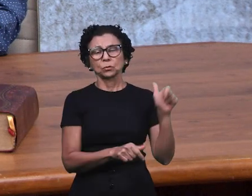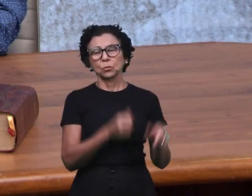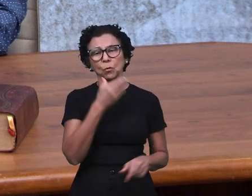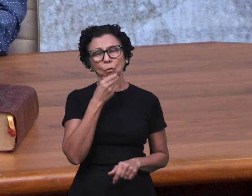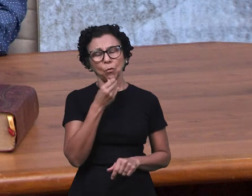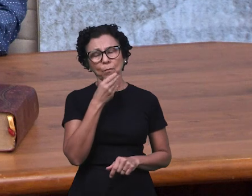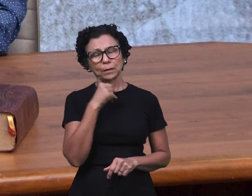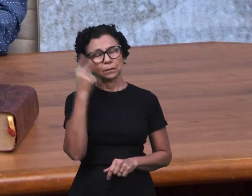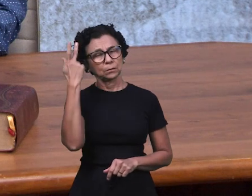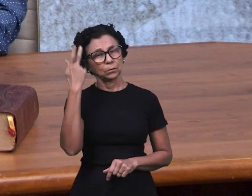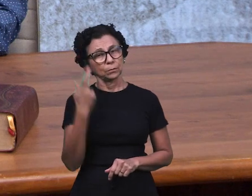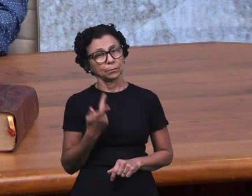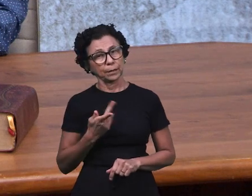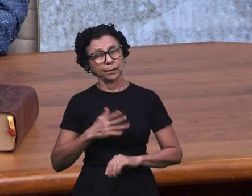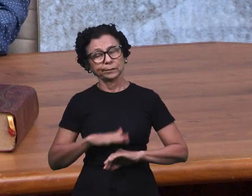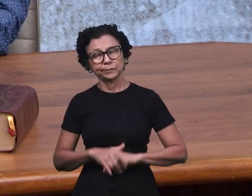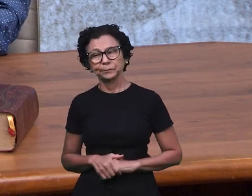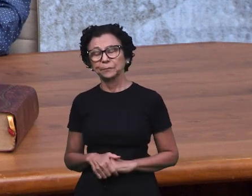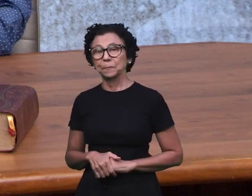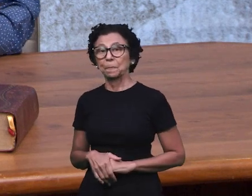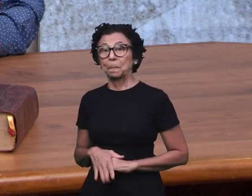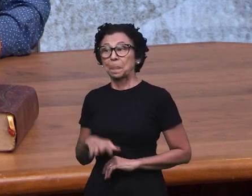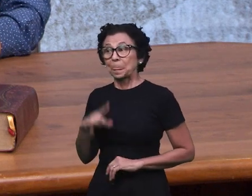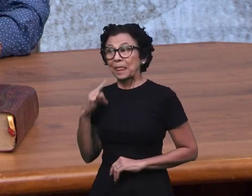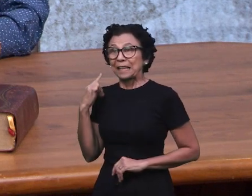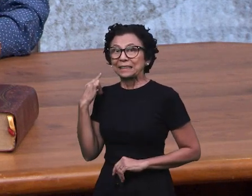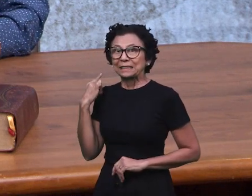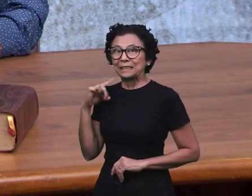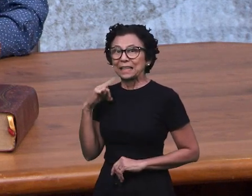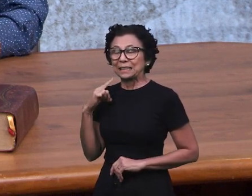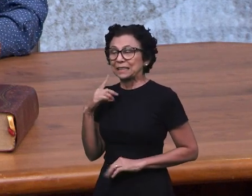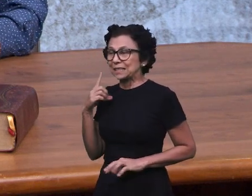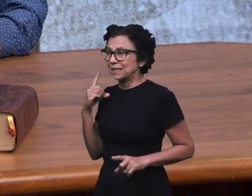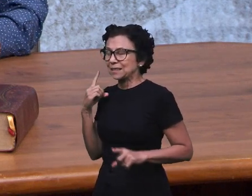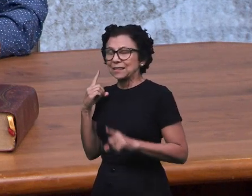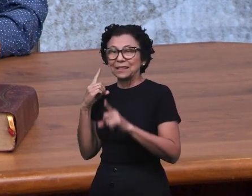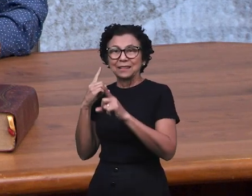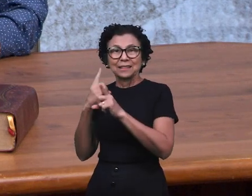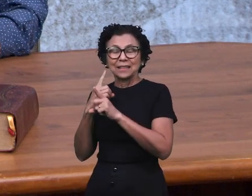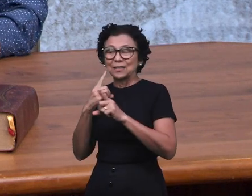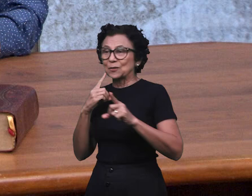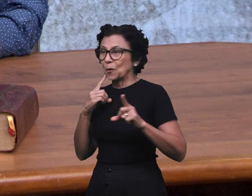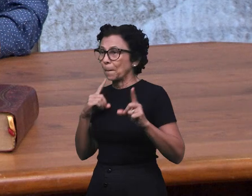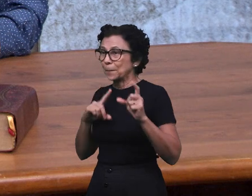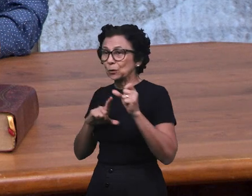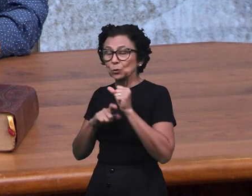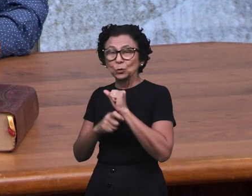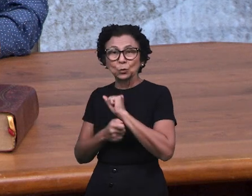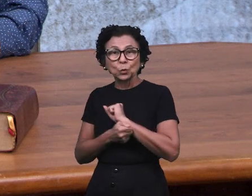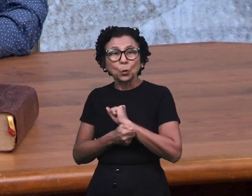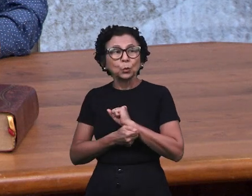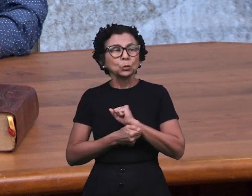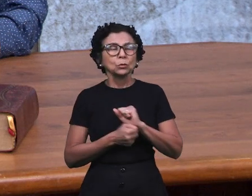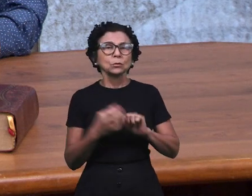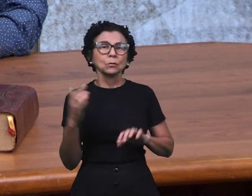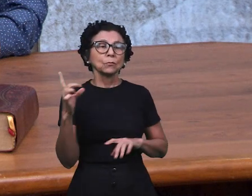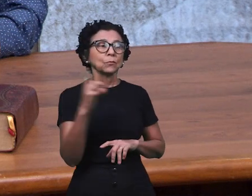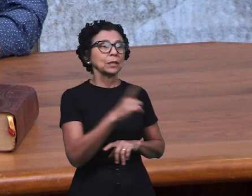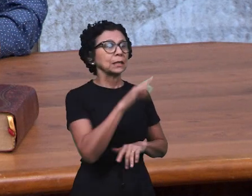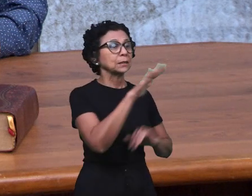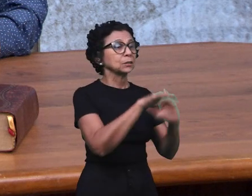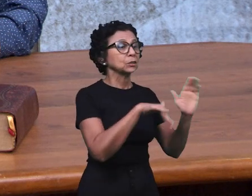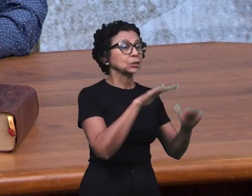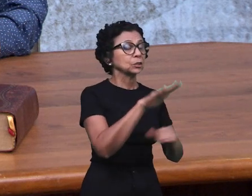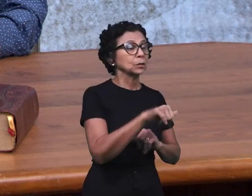pois, Dalila que já lhe descobrira todo o seu coração, enviou e chamou os príncipes dos